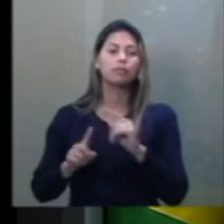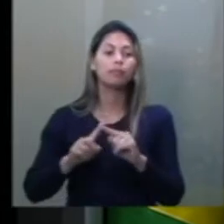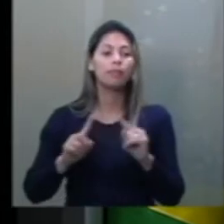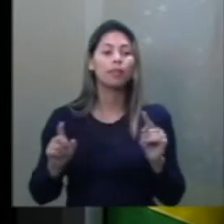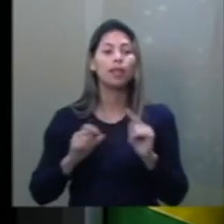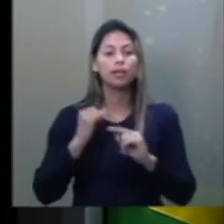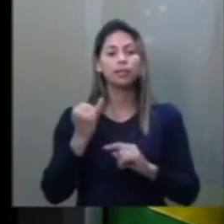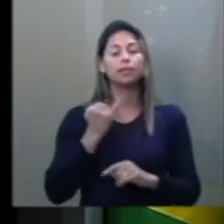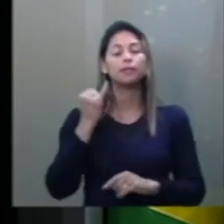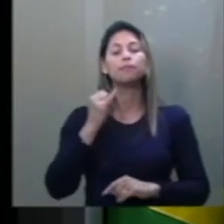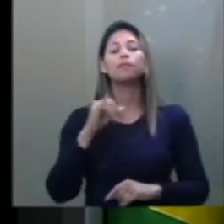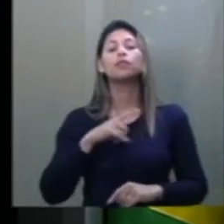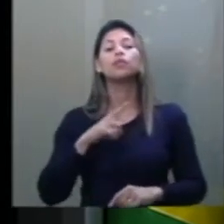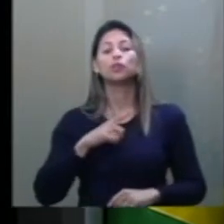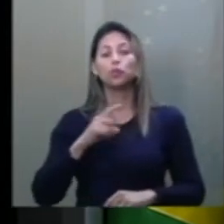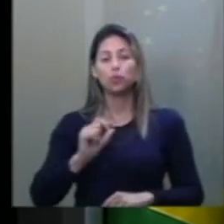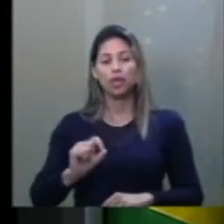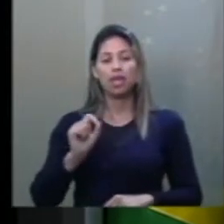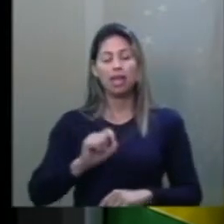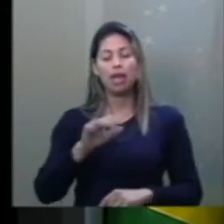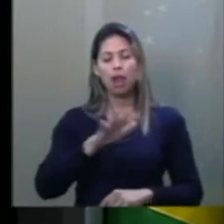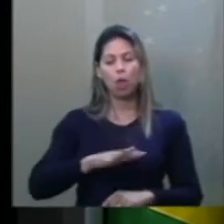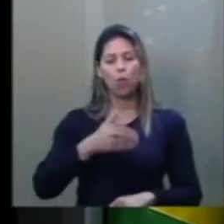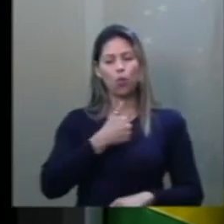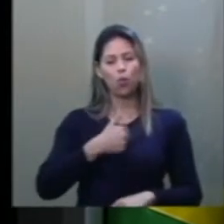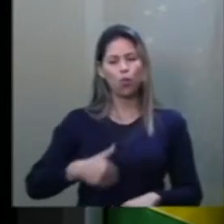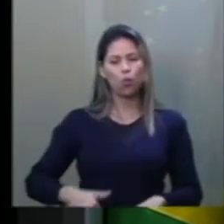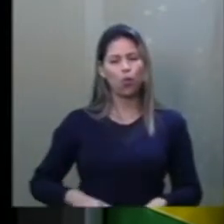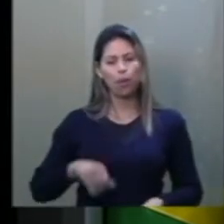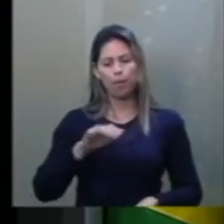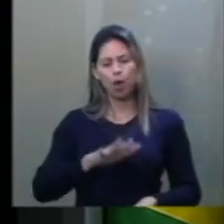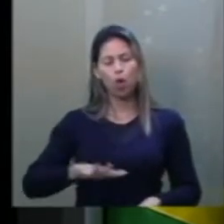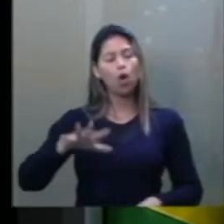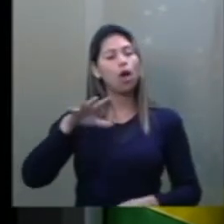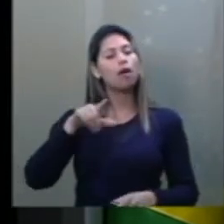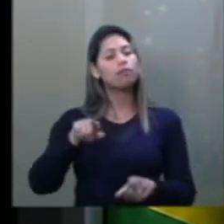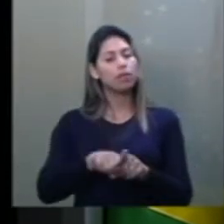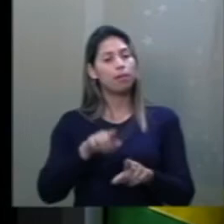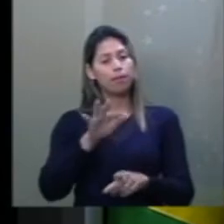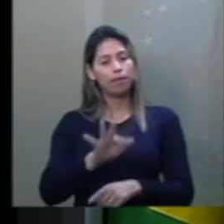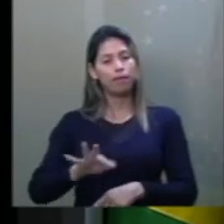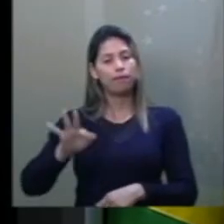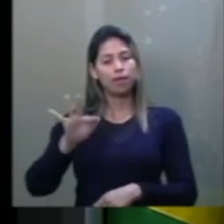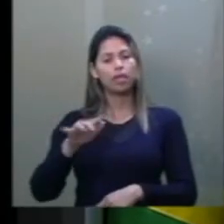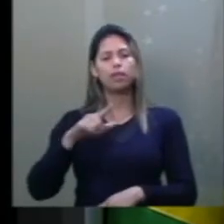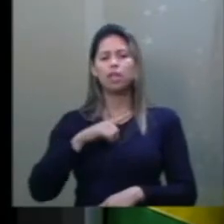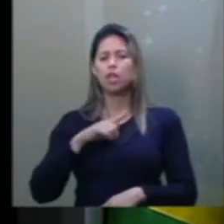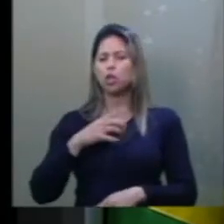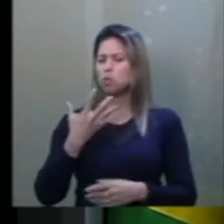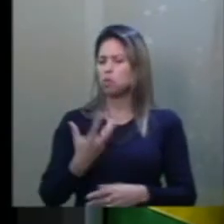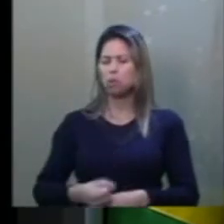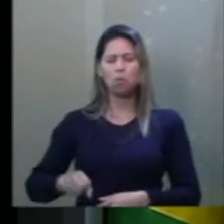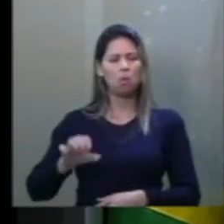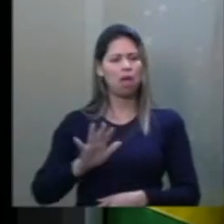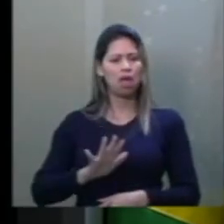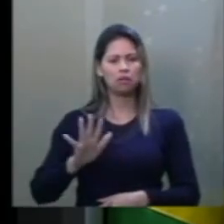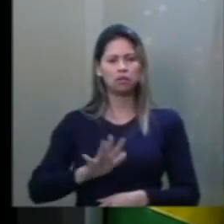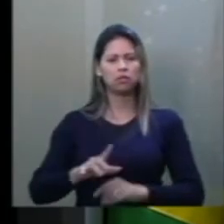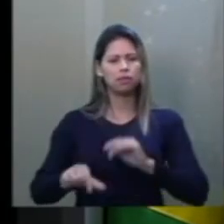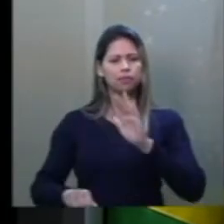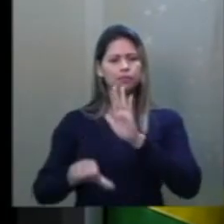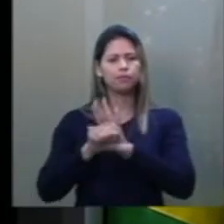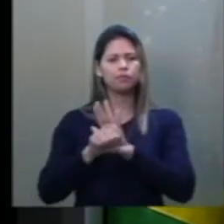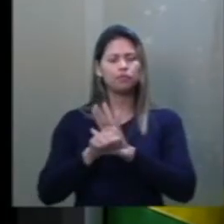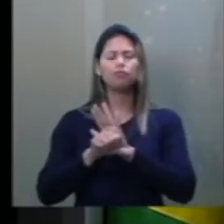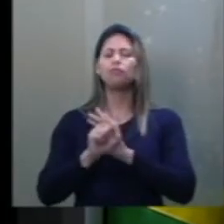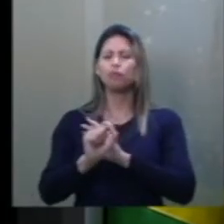as autoridades governamentais locais e federais não admitiam a existência de criminalidade